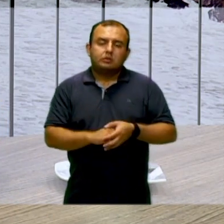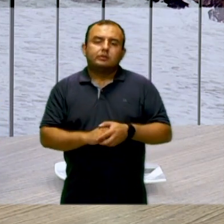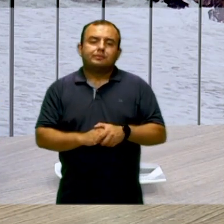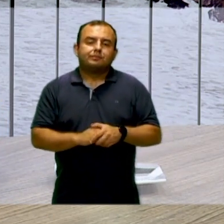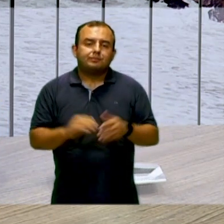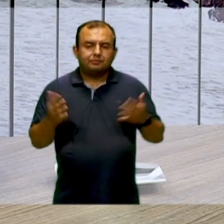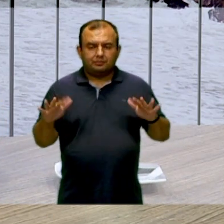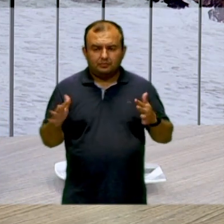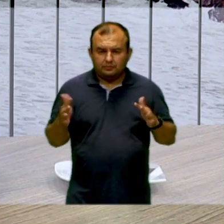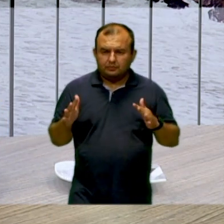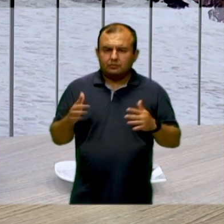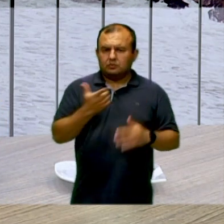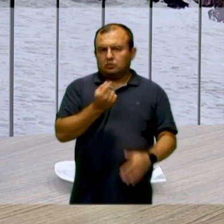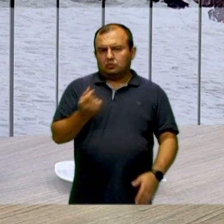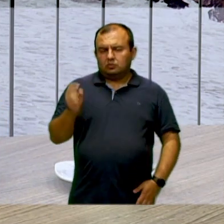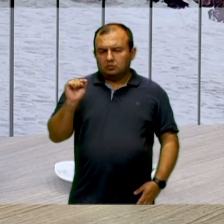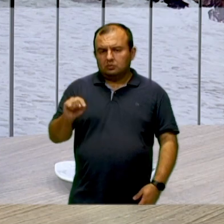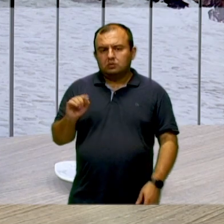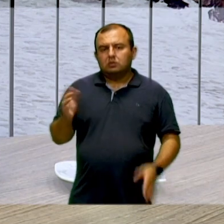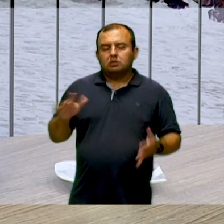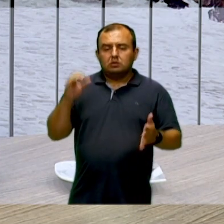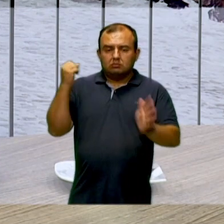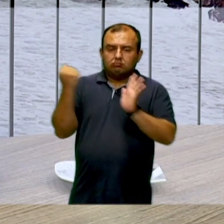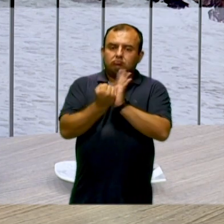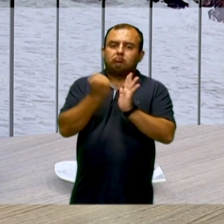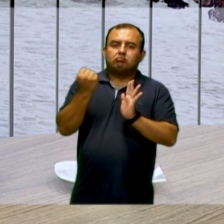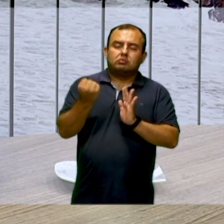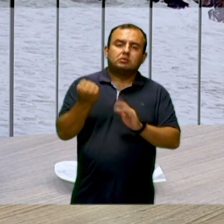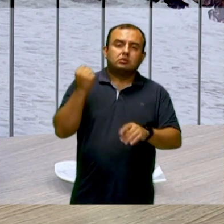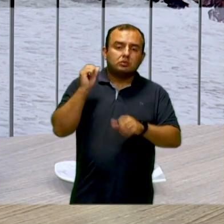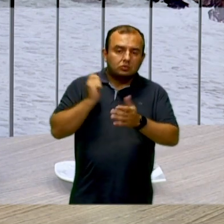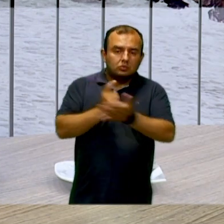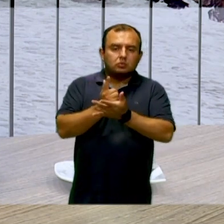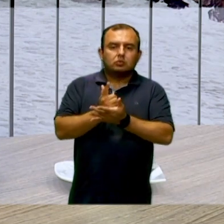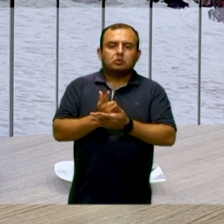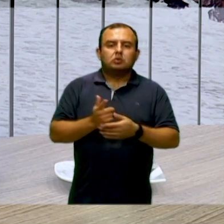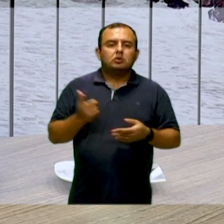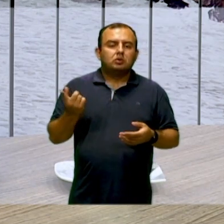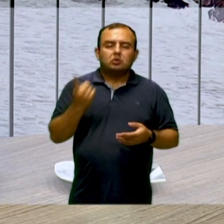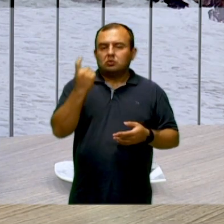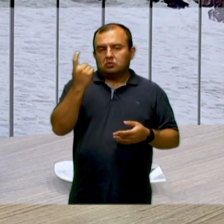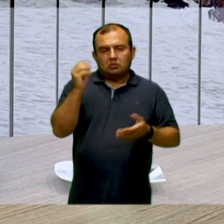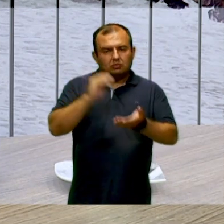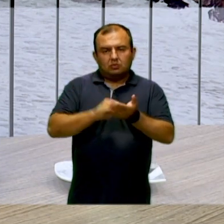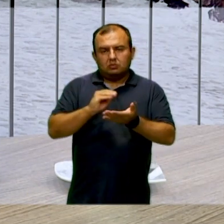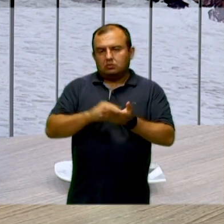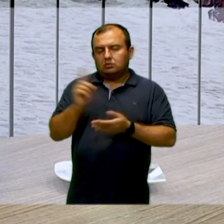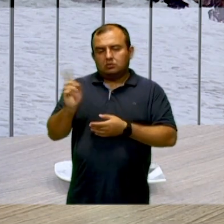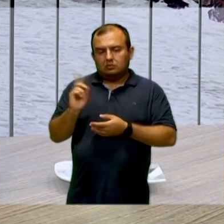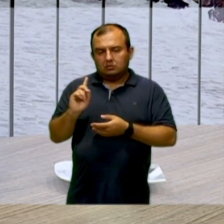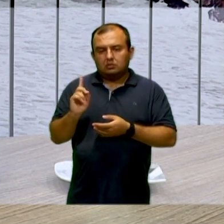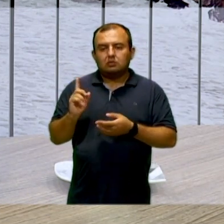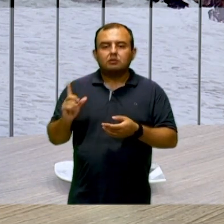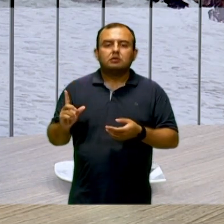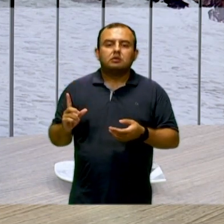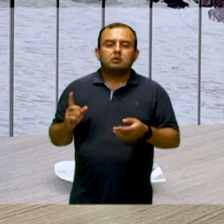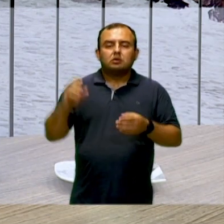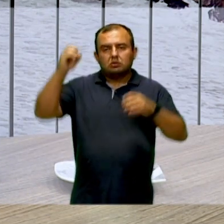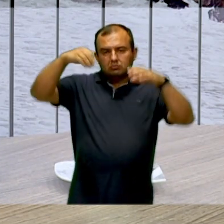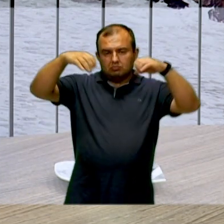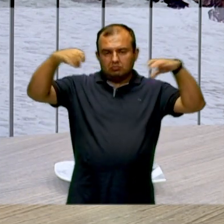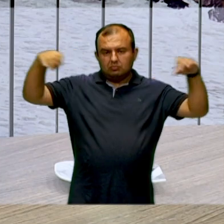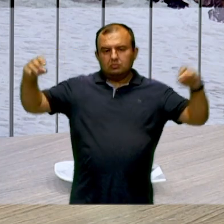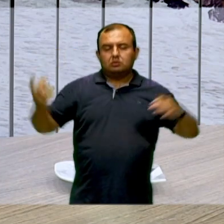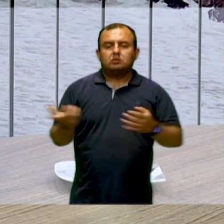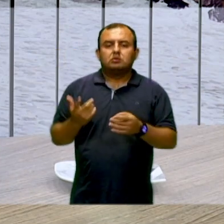mais ou menos uns 200 mil ali carimbado para essa compra, essa troca. Mas não é a única coisa que falta. A gente tem que mexer na iluminação, a gente tem que mexer